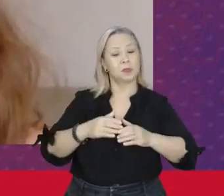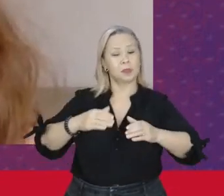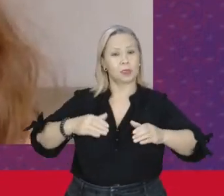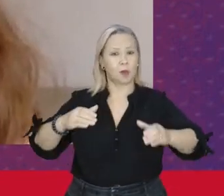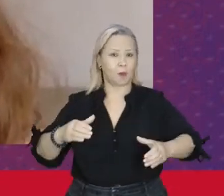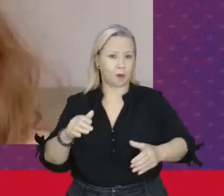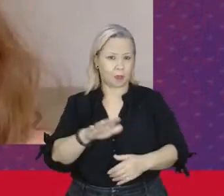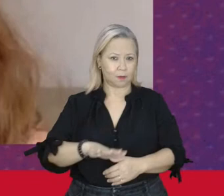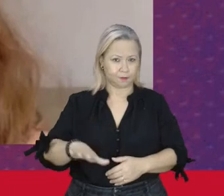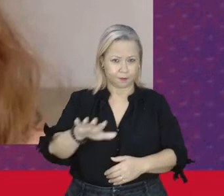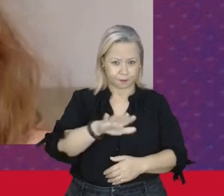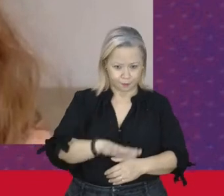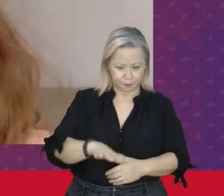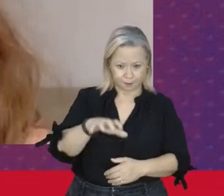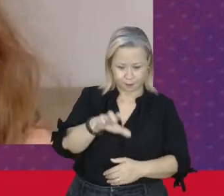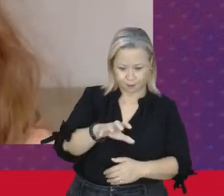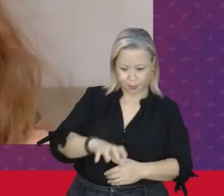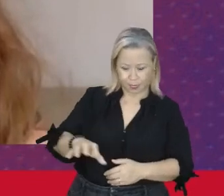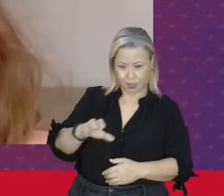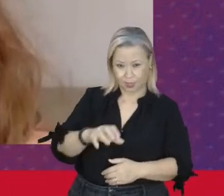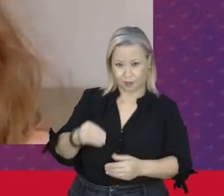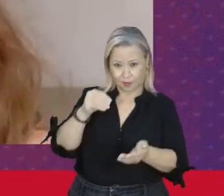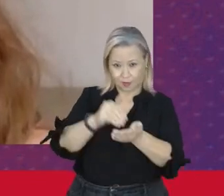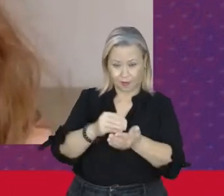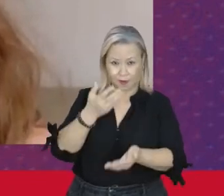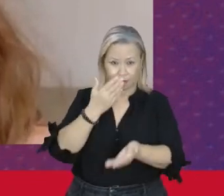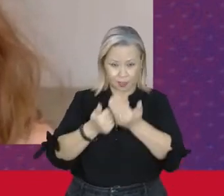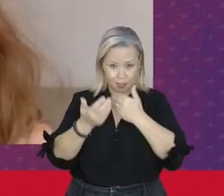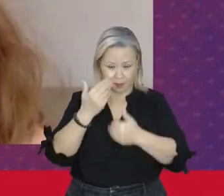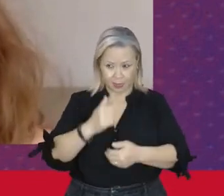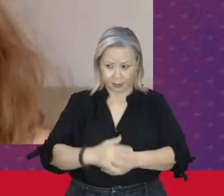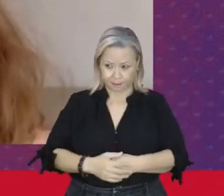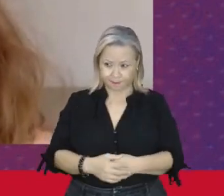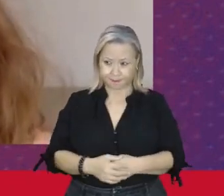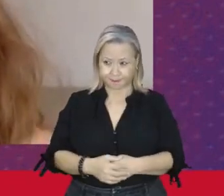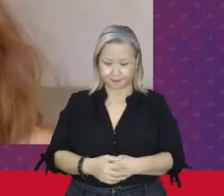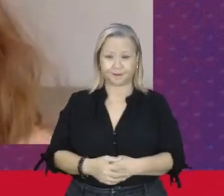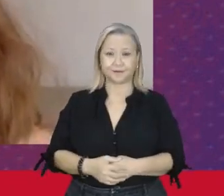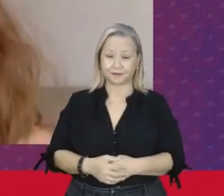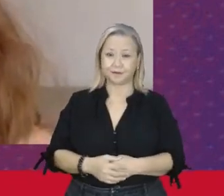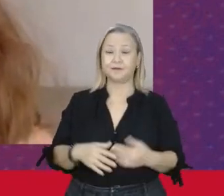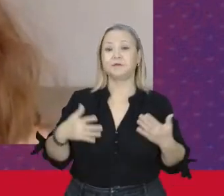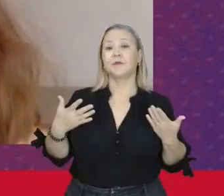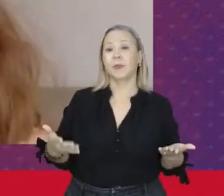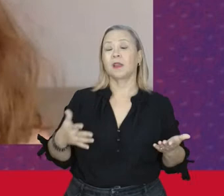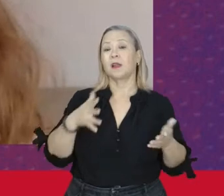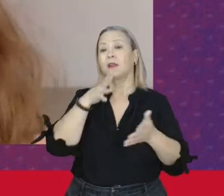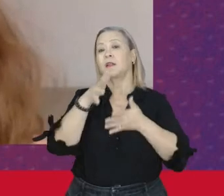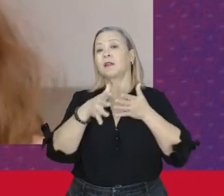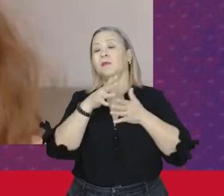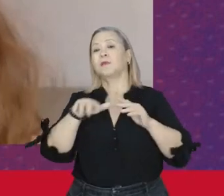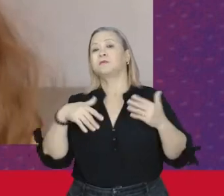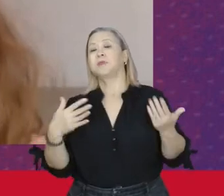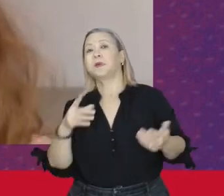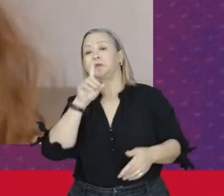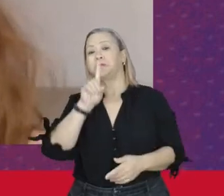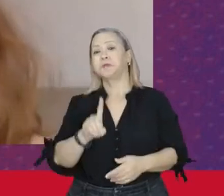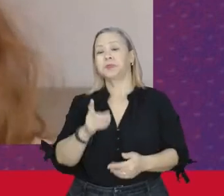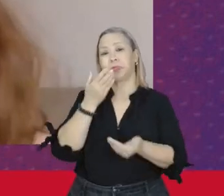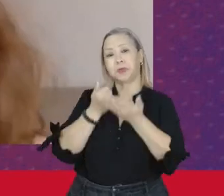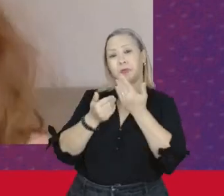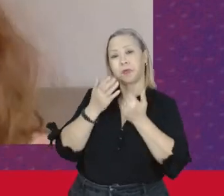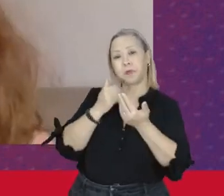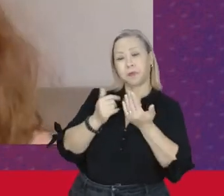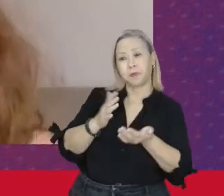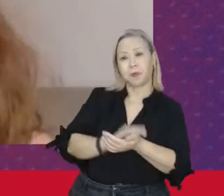né, nessas regiões de desertos alimentares. E quando a gente está falando, então, de direito à comida, né,